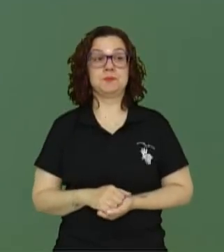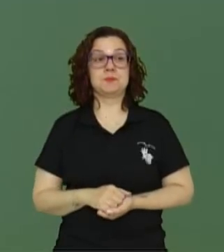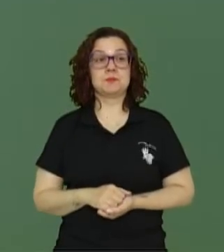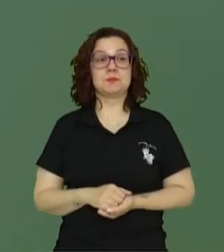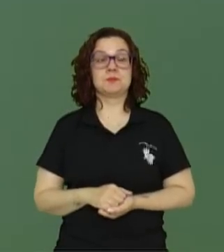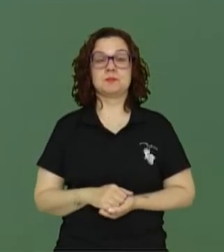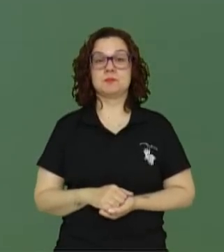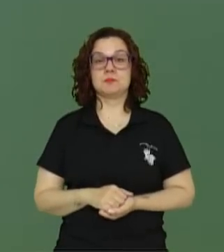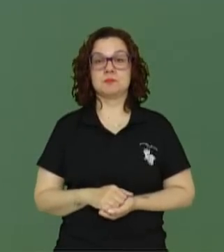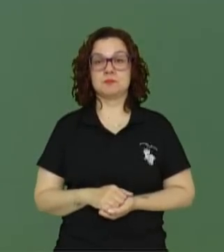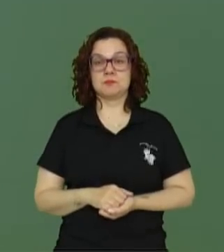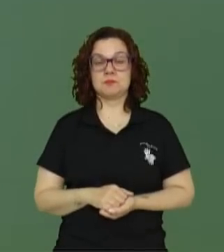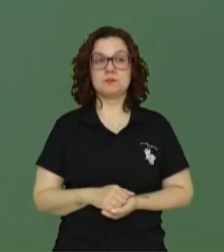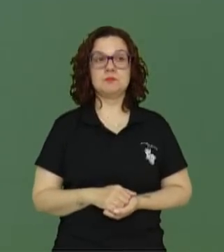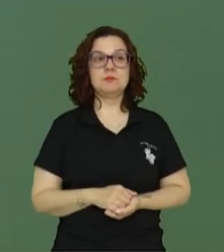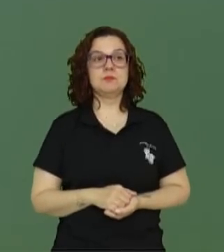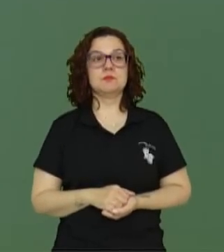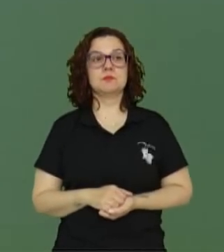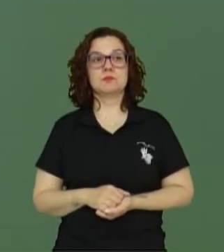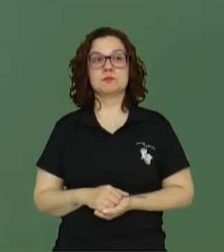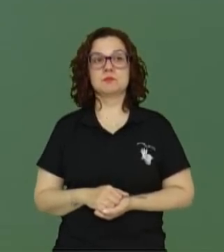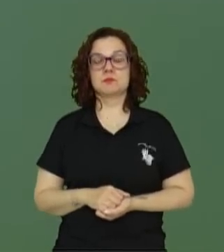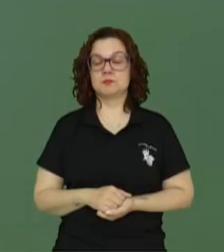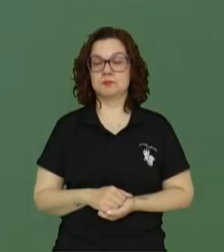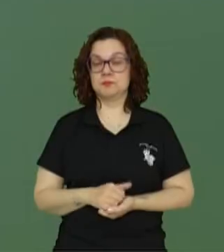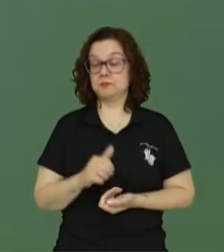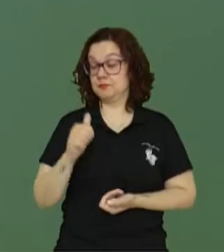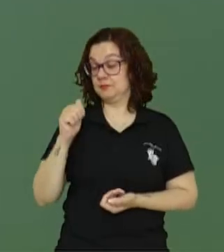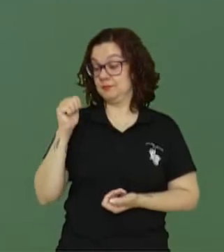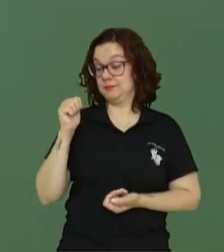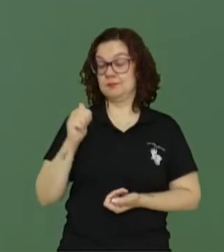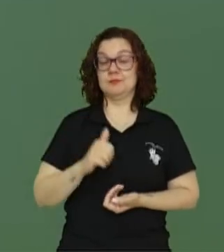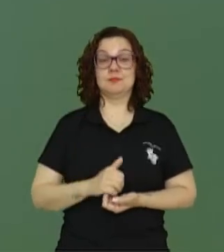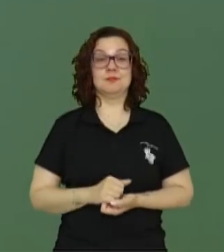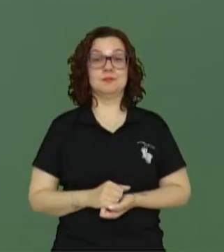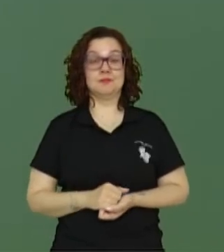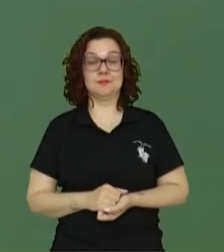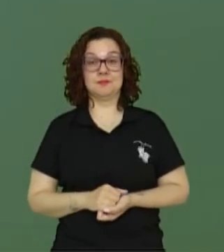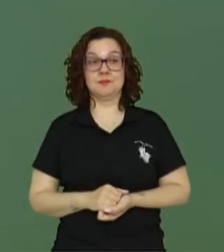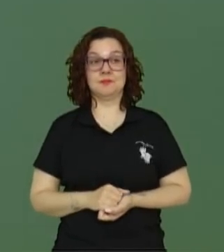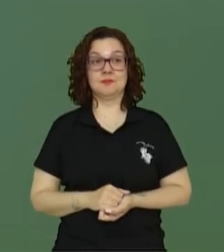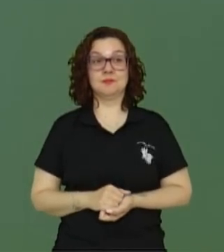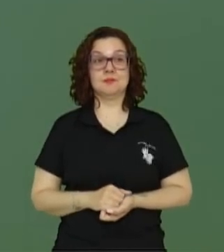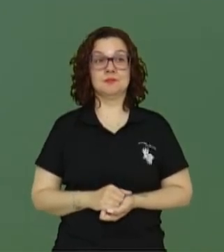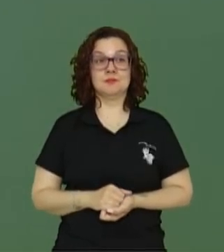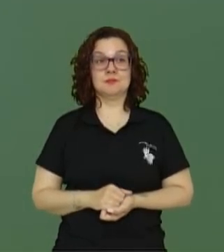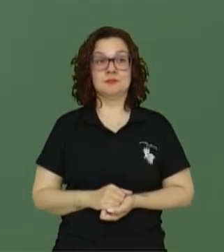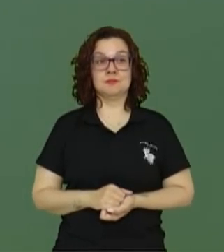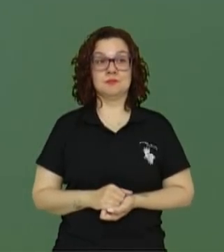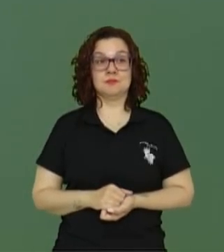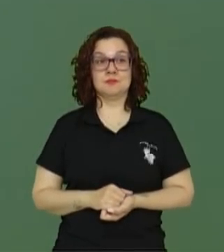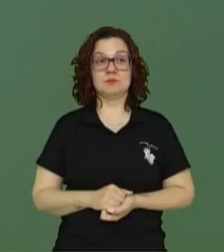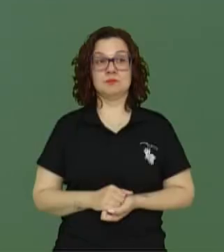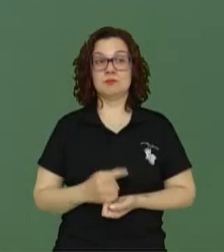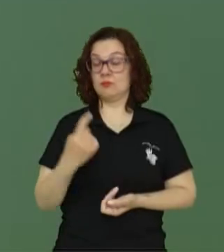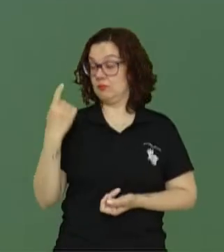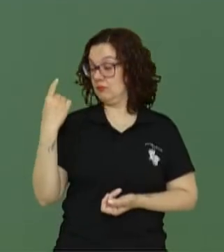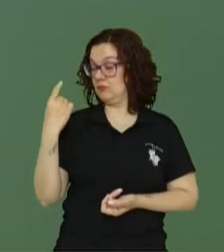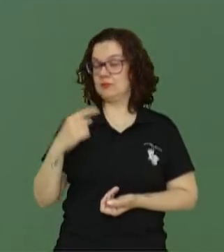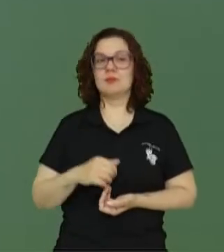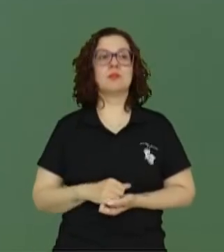fórmula e faço a1 mais 1 igual a 4 mais a1.